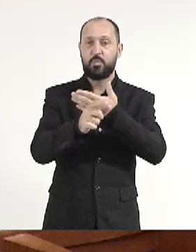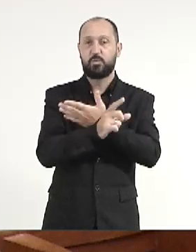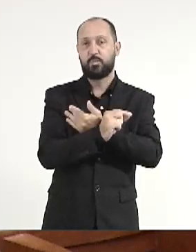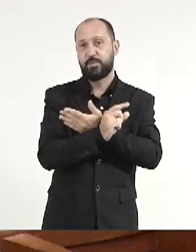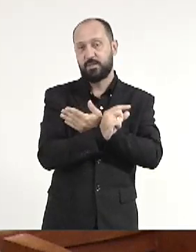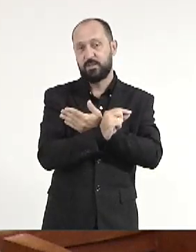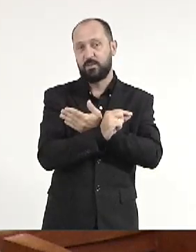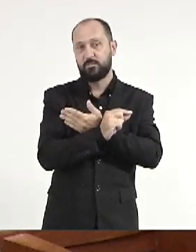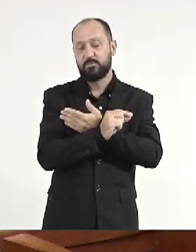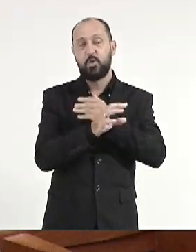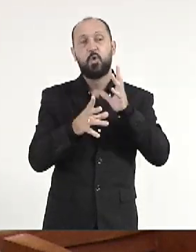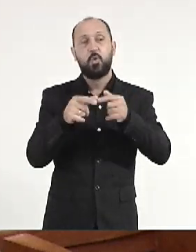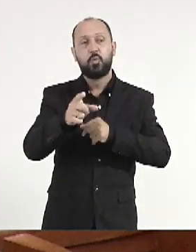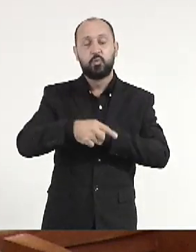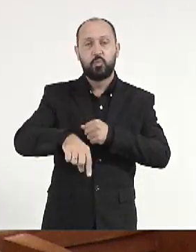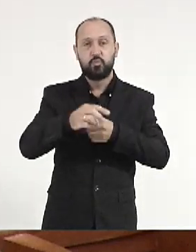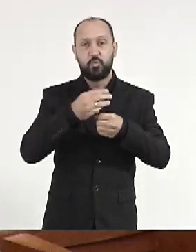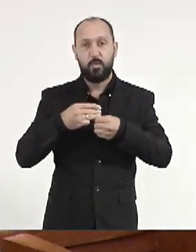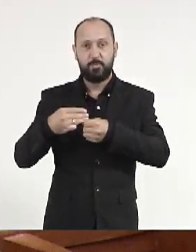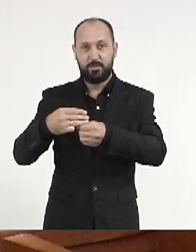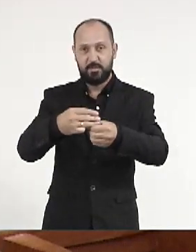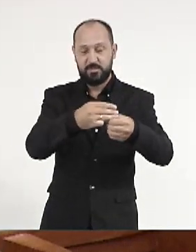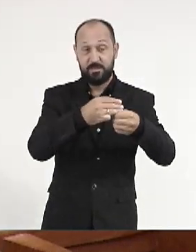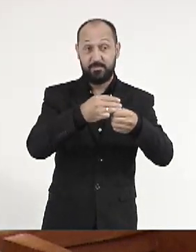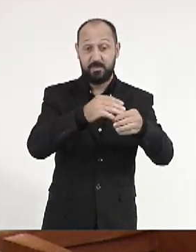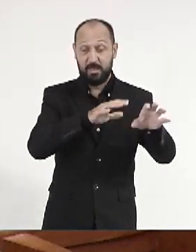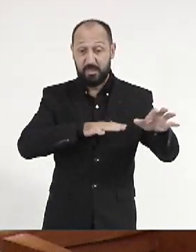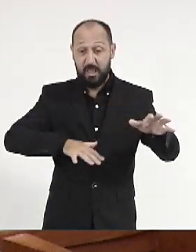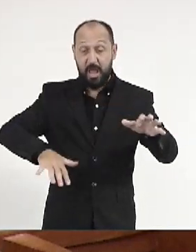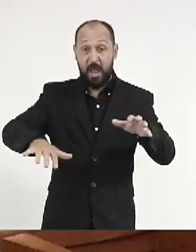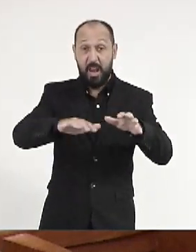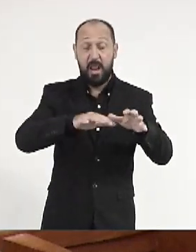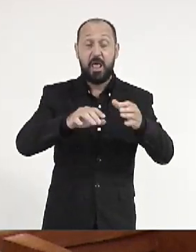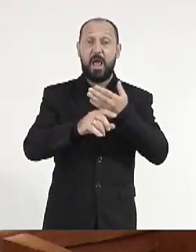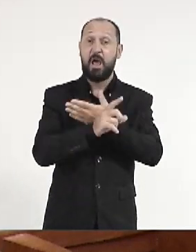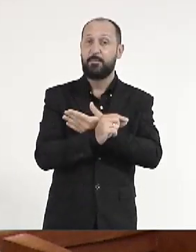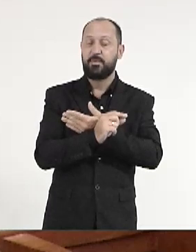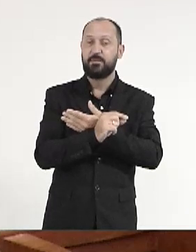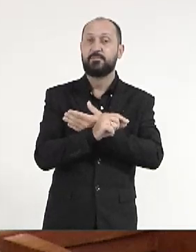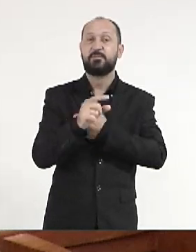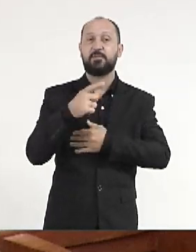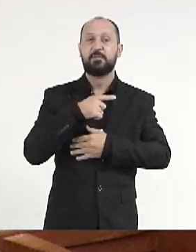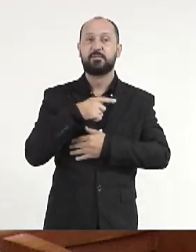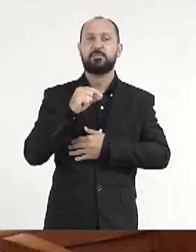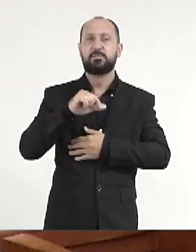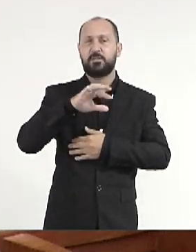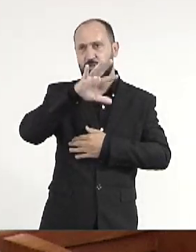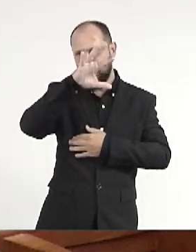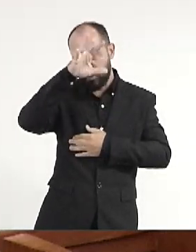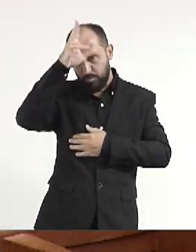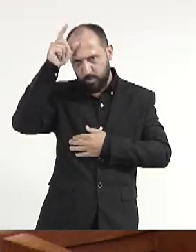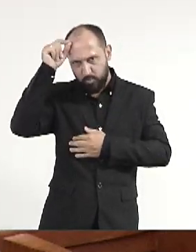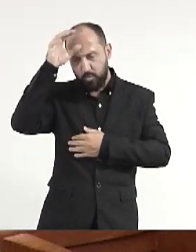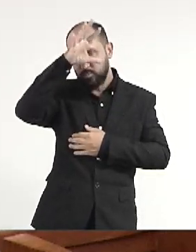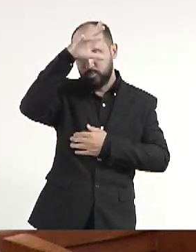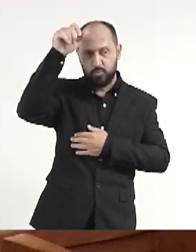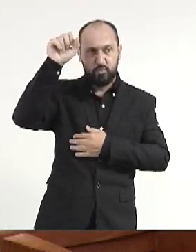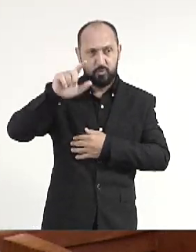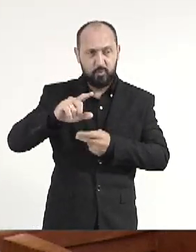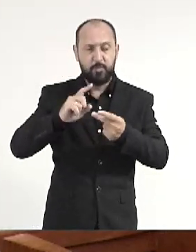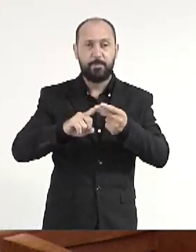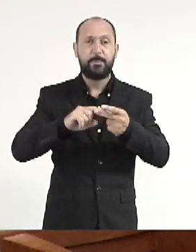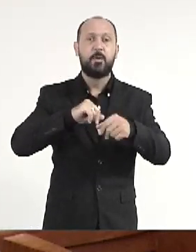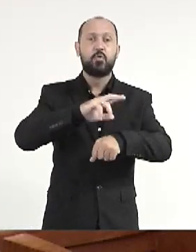Pantanal, onde todos os municípios que estão envolvidos no Pantanal, sejam no Mato Grosso do Sul,